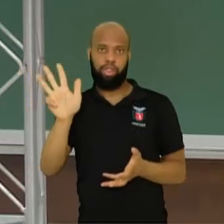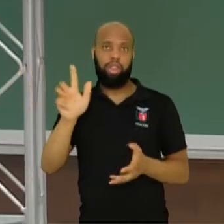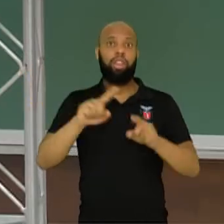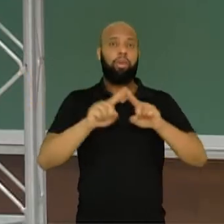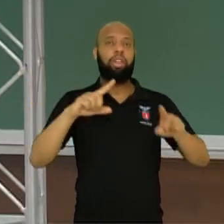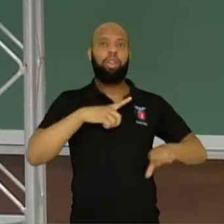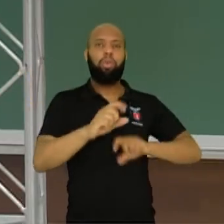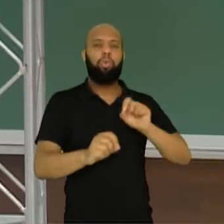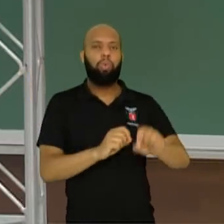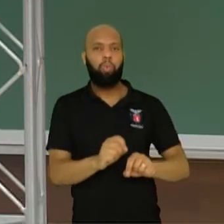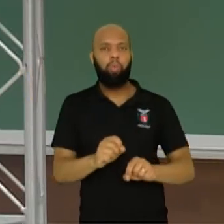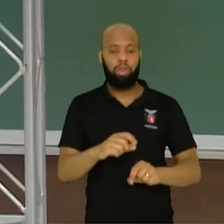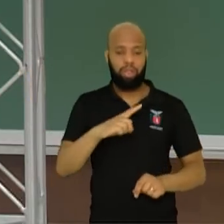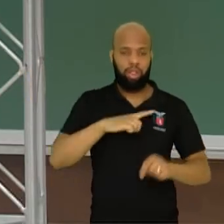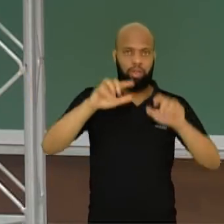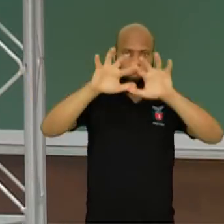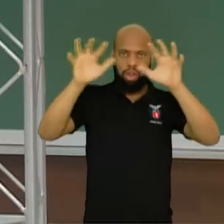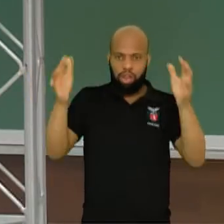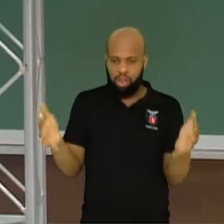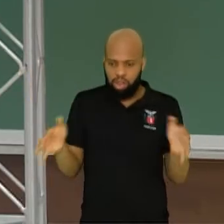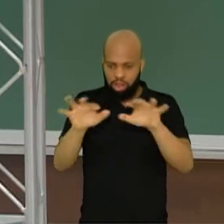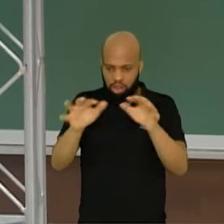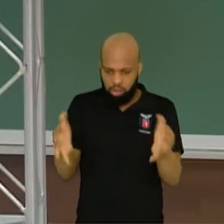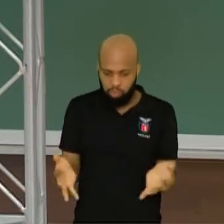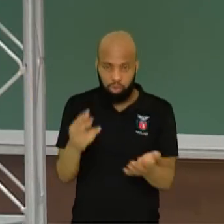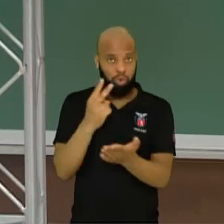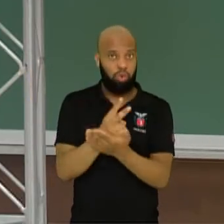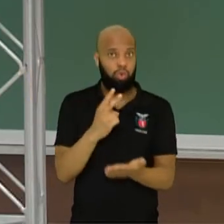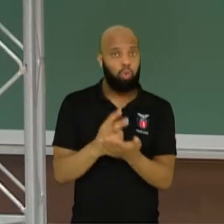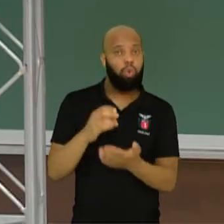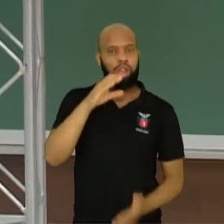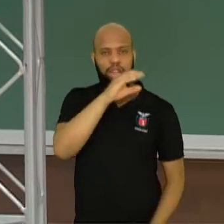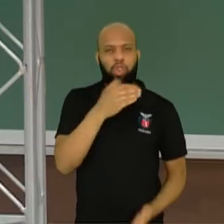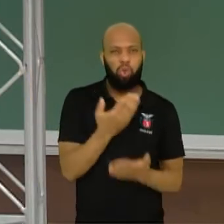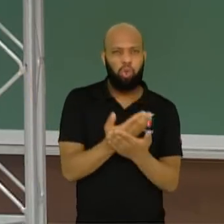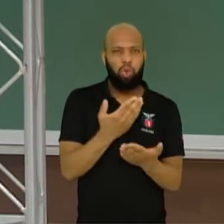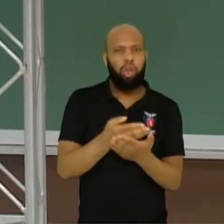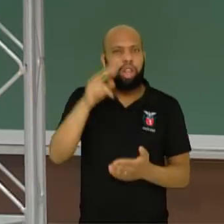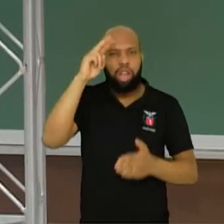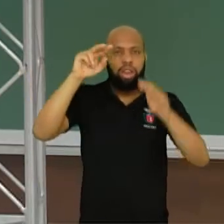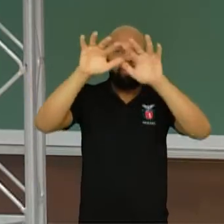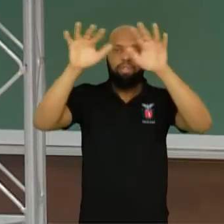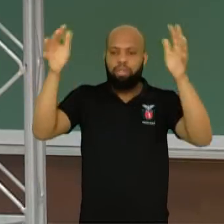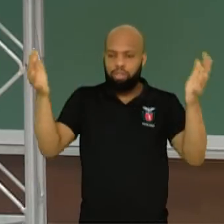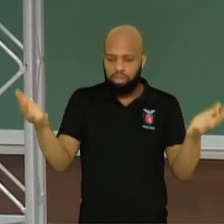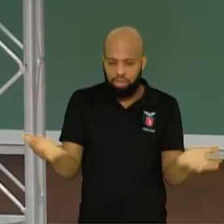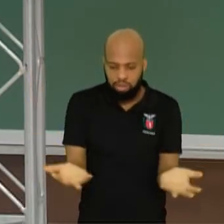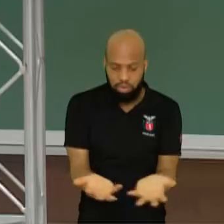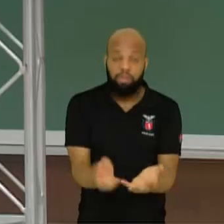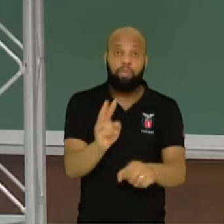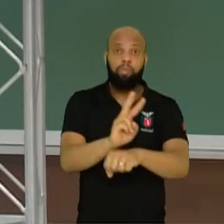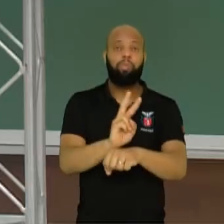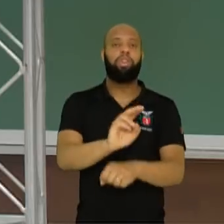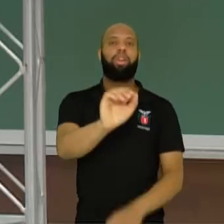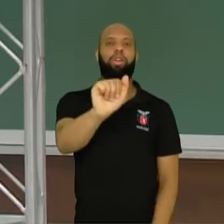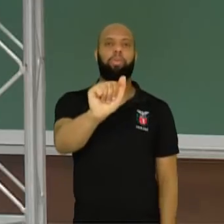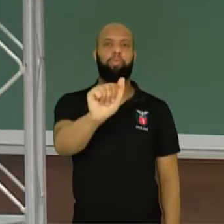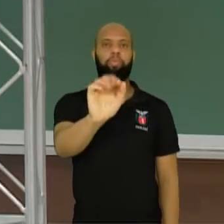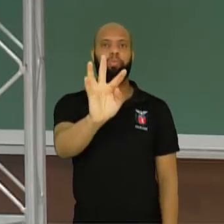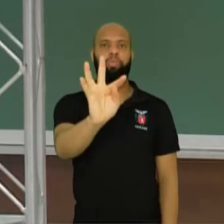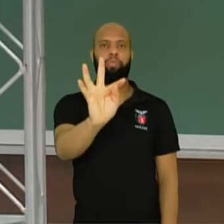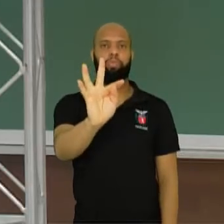manter esse calor do nosso planeta, quando nós retomamos o assunto da atmosfera. Porém, com o aumento,